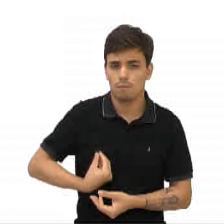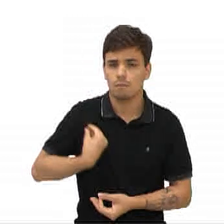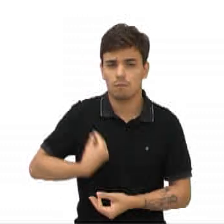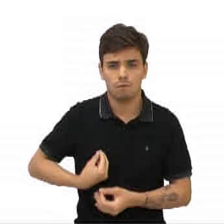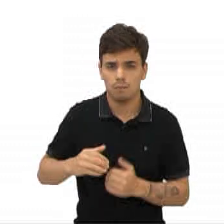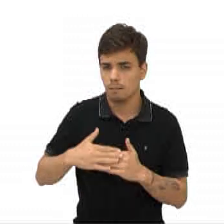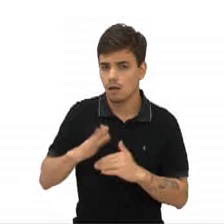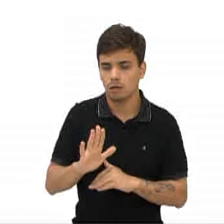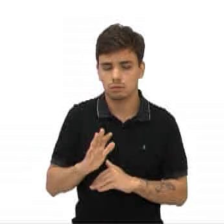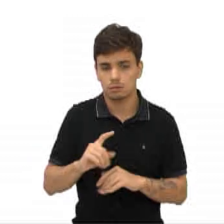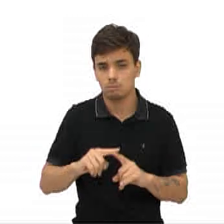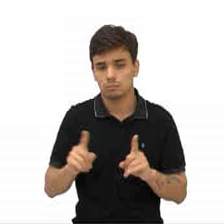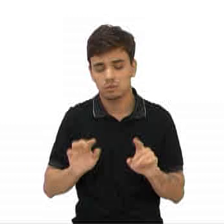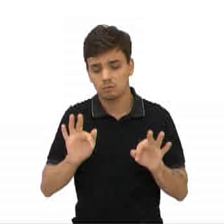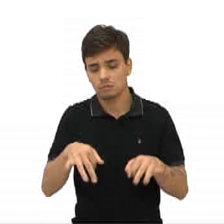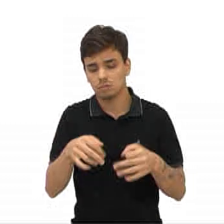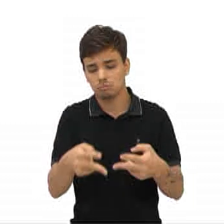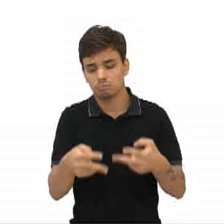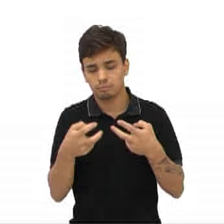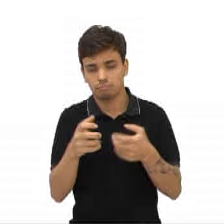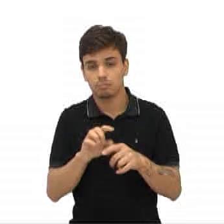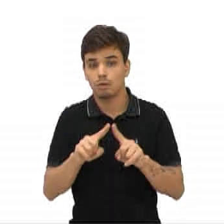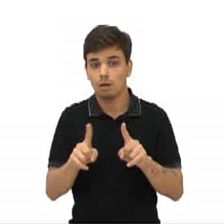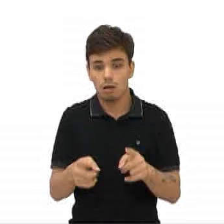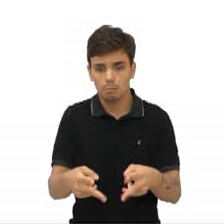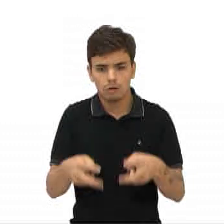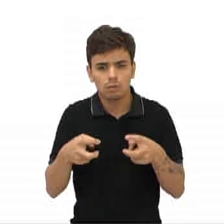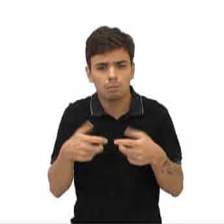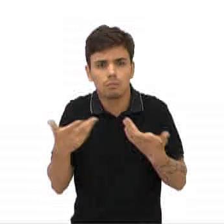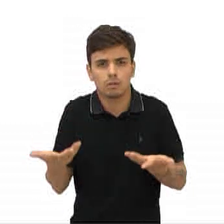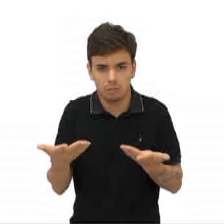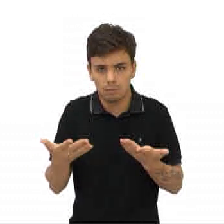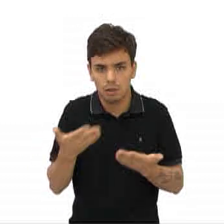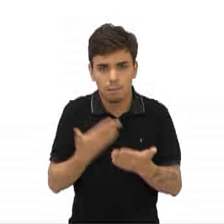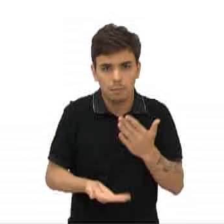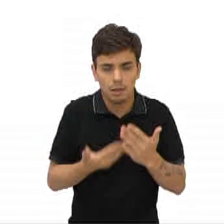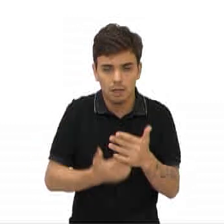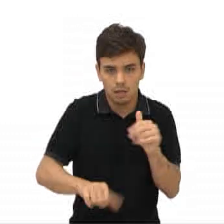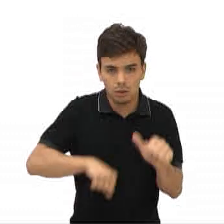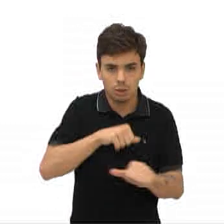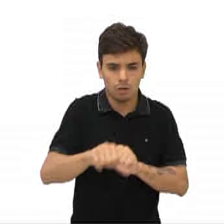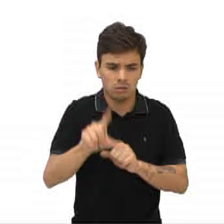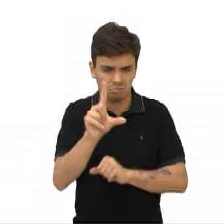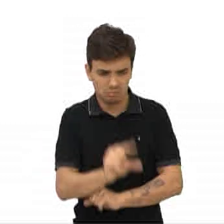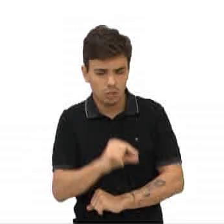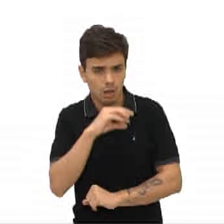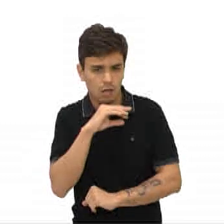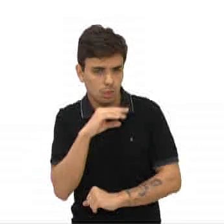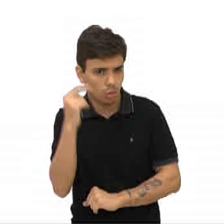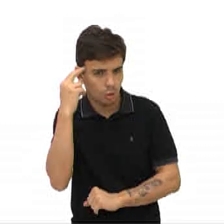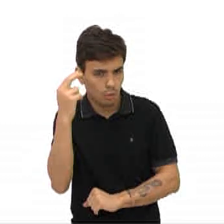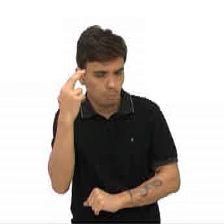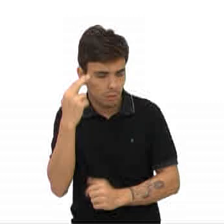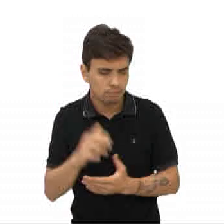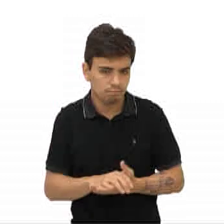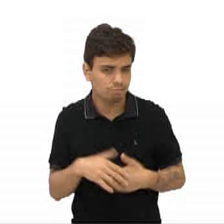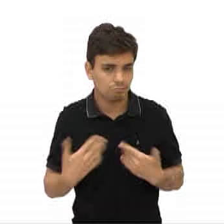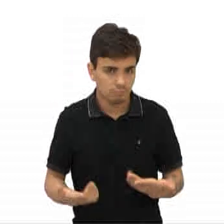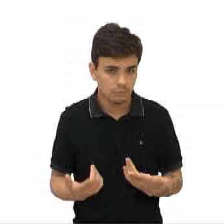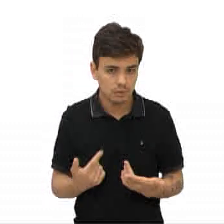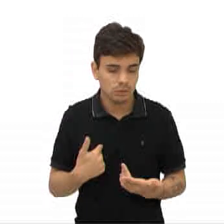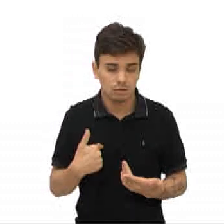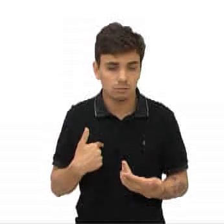era previsível. Mas não é por serem previsíveis que as perdas se tornam menores. Não creio que